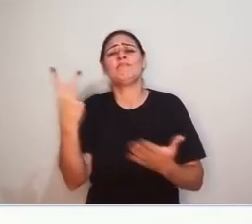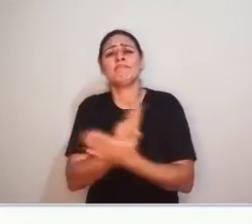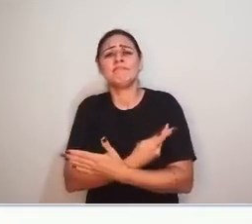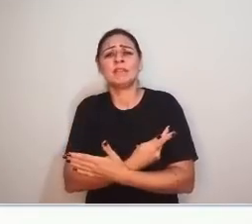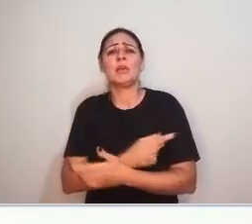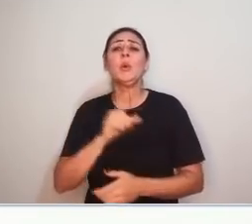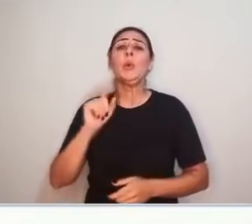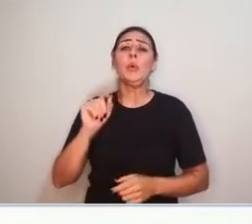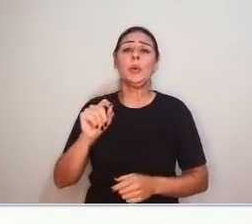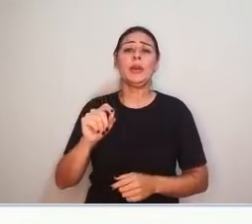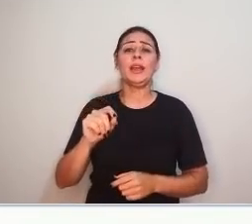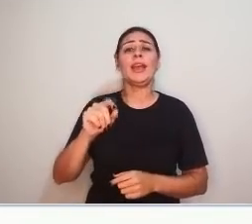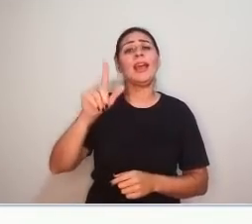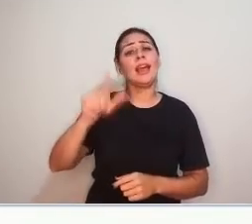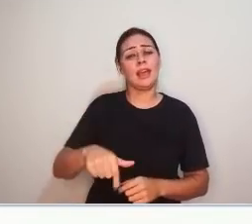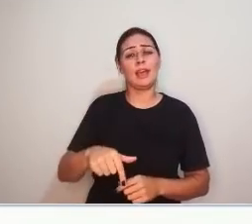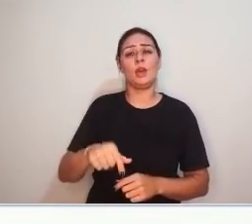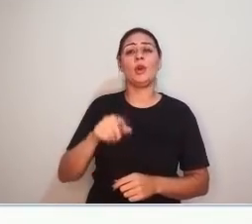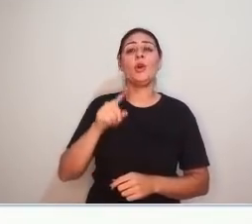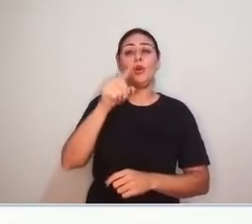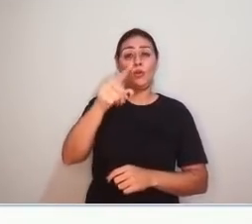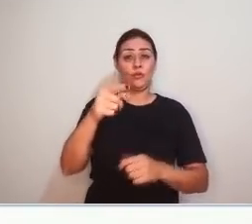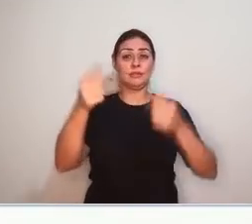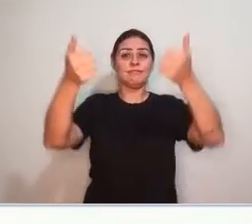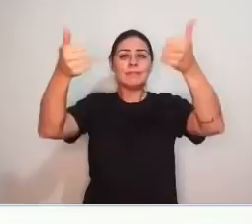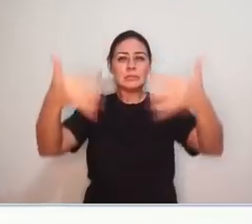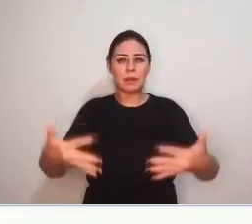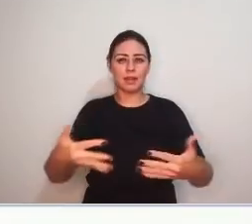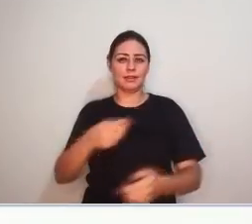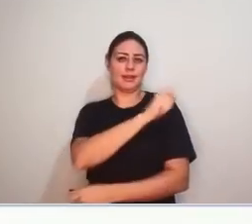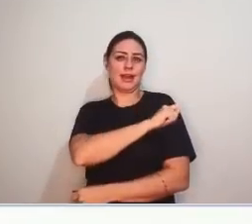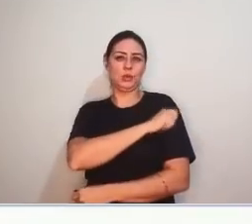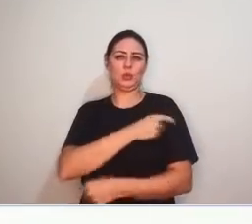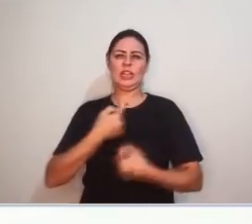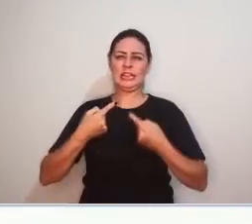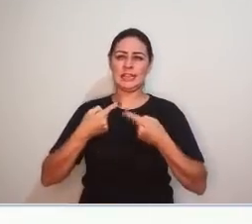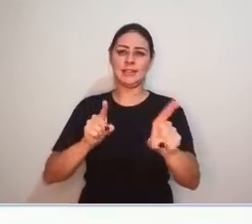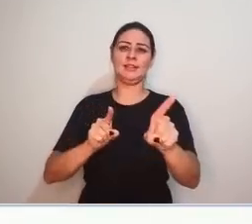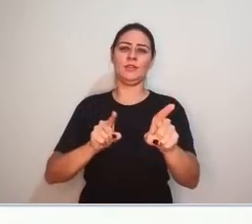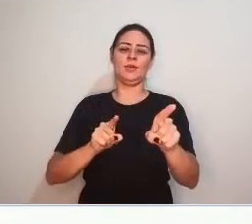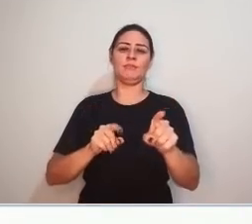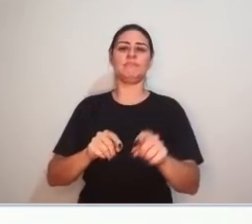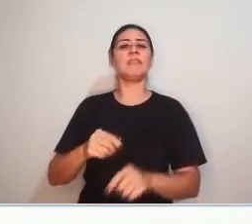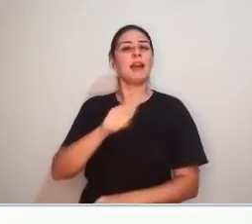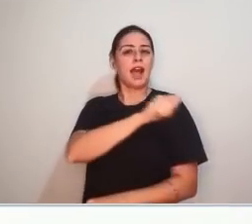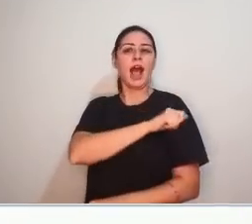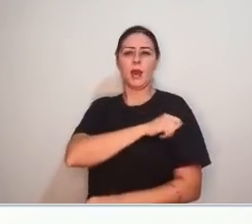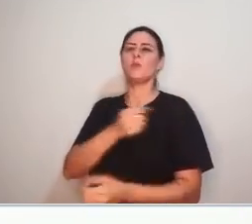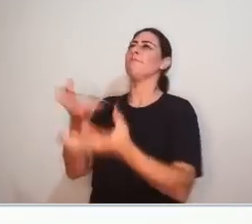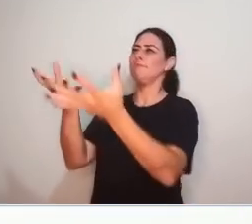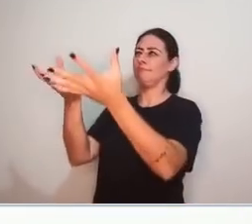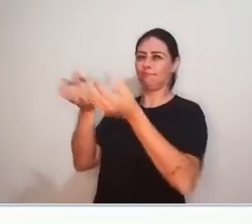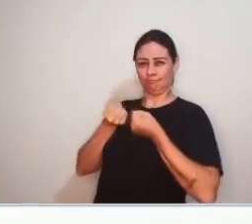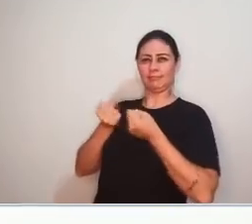chato, tá? Que é o quê? Você coloca para o estudante um desafio,